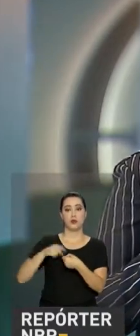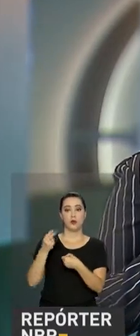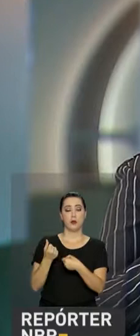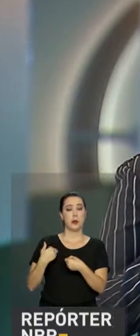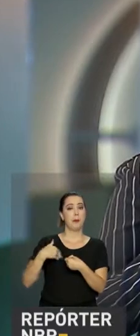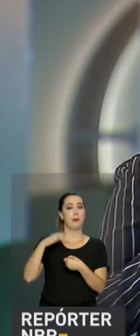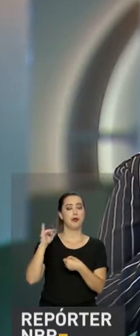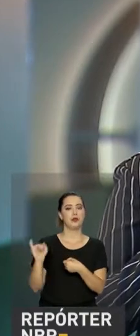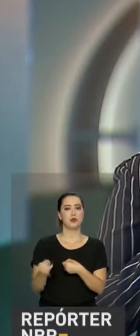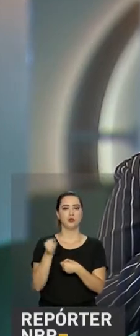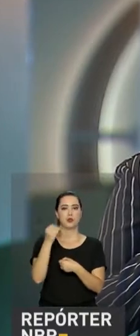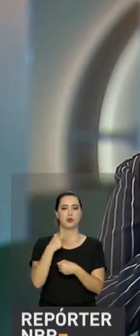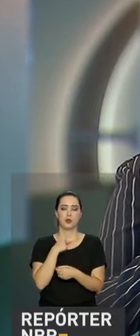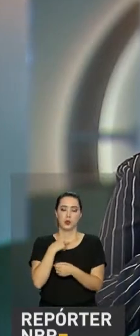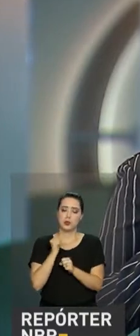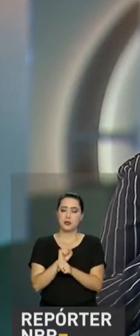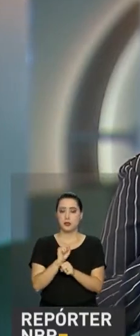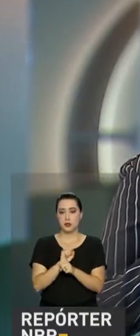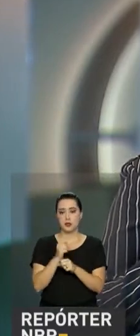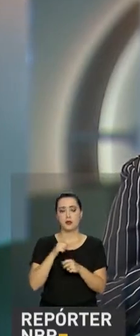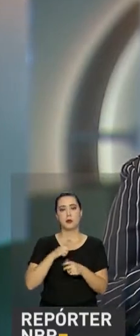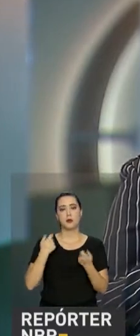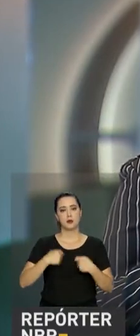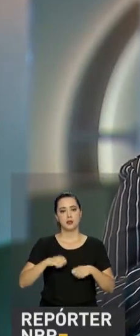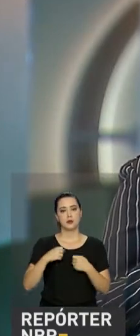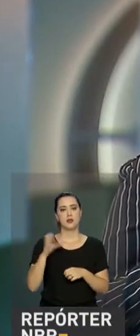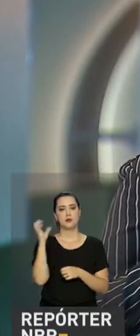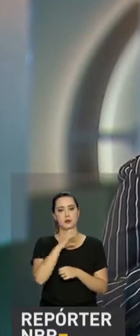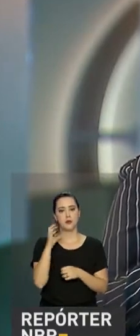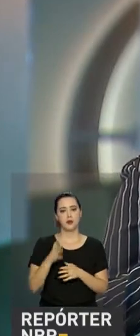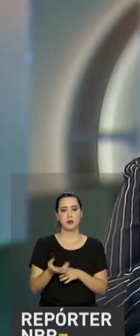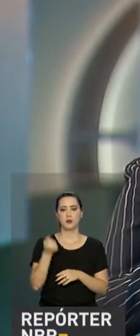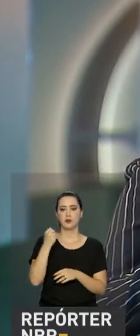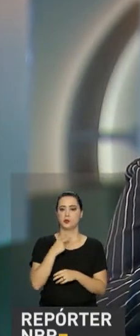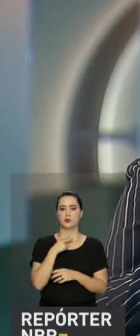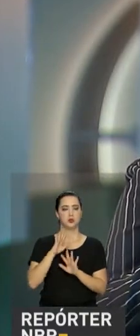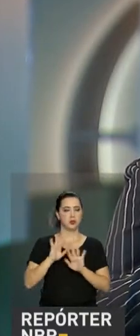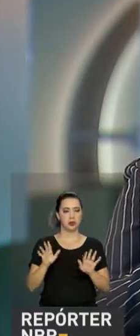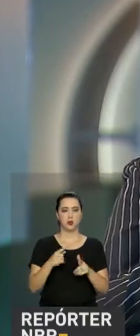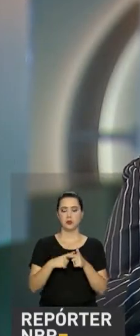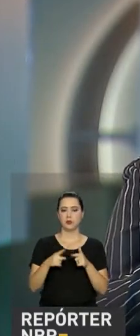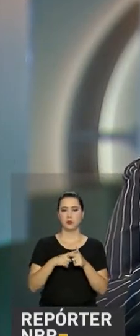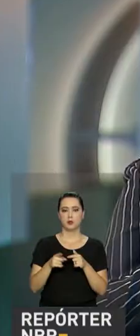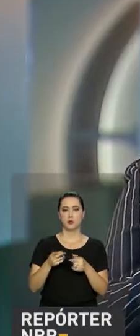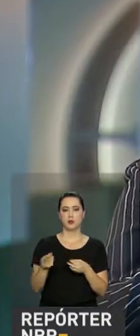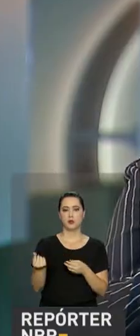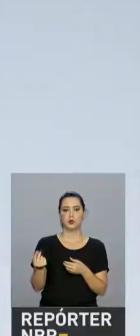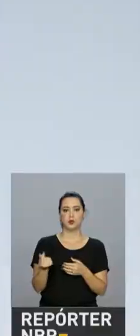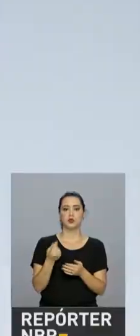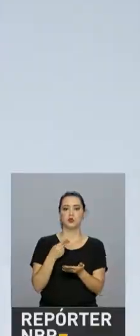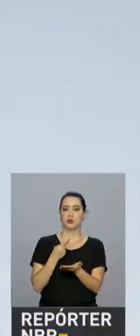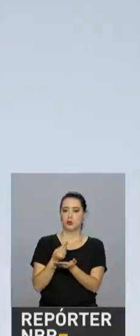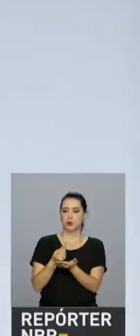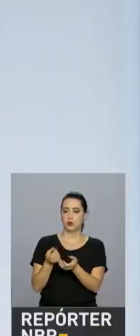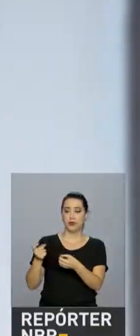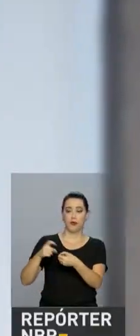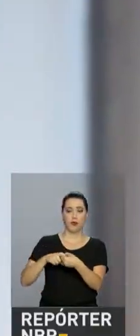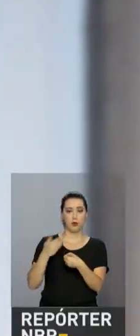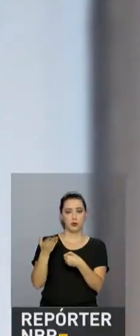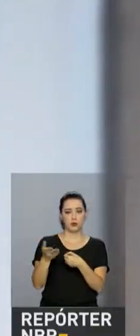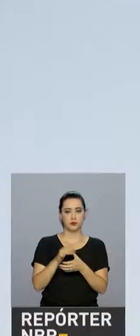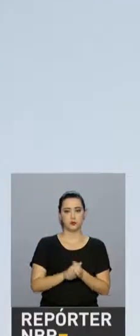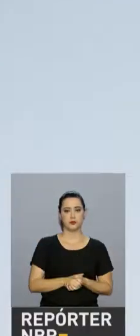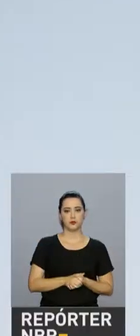juros agora se você não puder esperar tiver que fazer logo esses aqui não tem problema o dinheiro é seu o médico sebastião